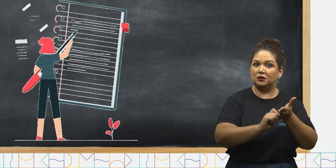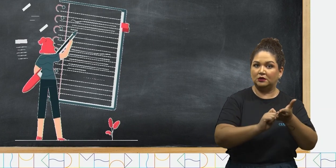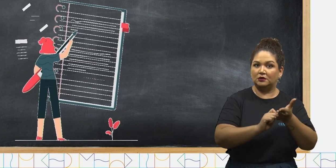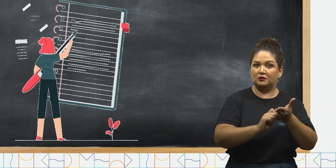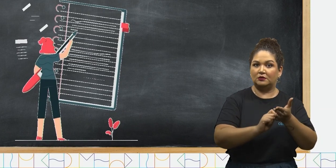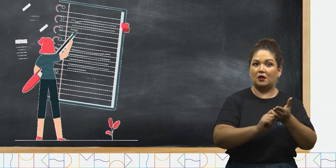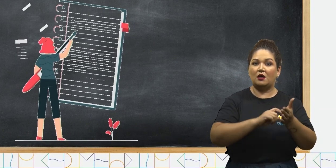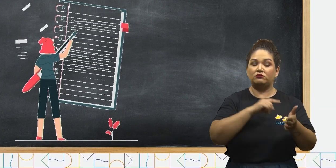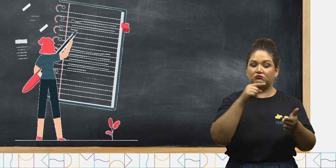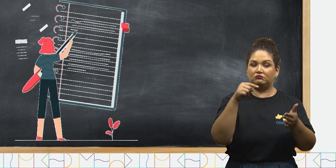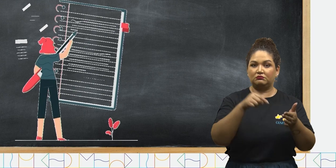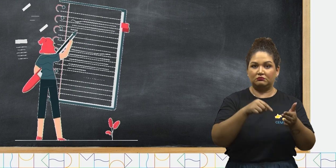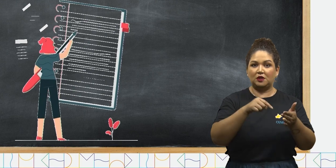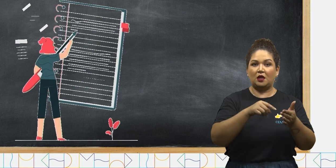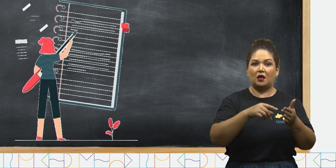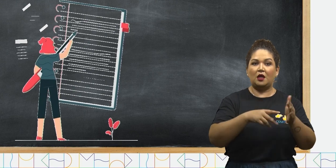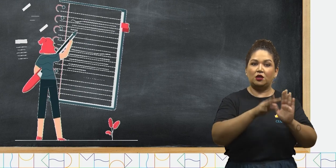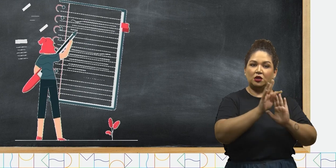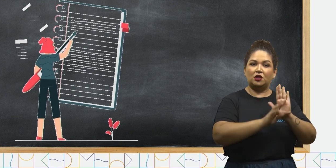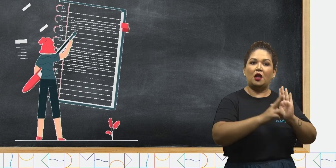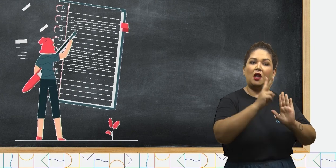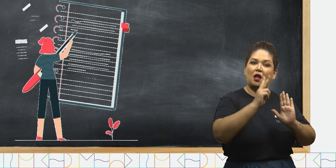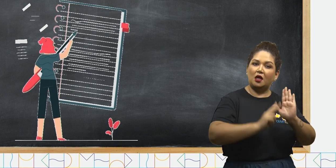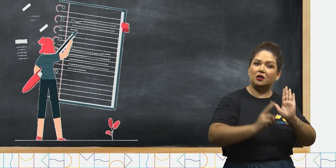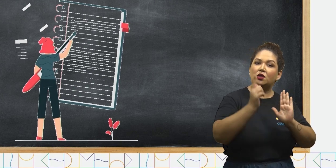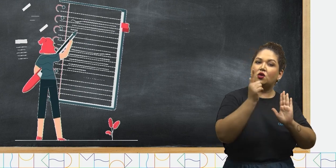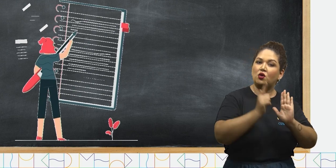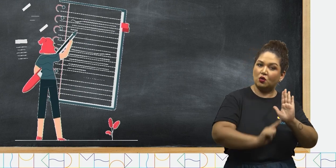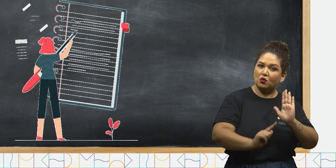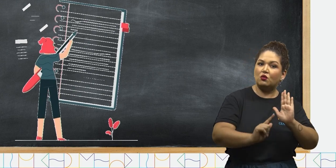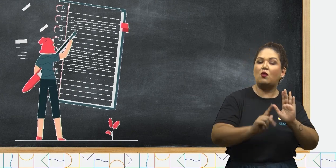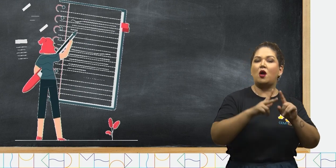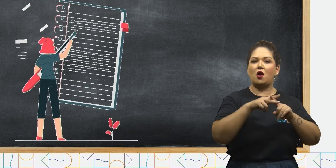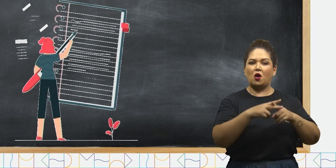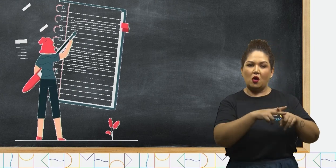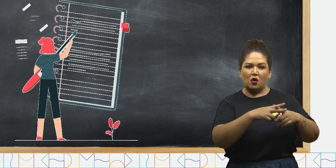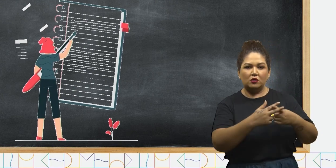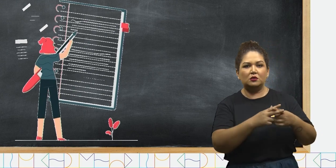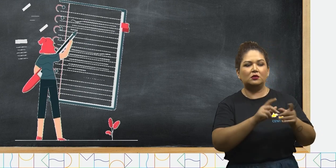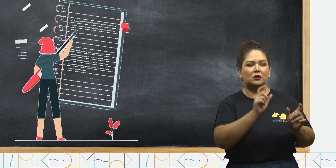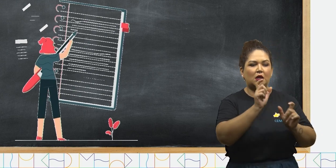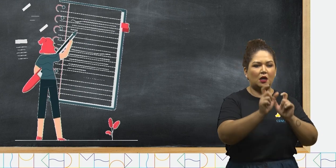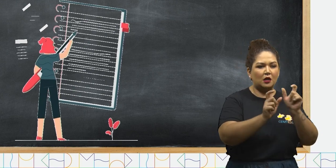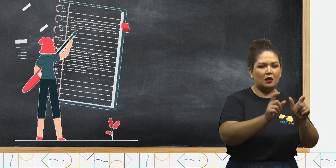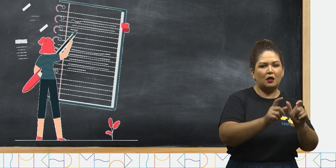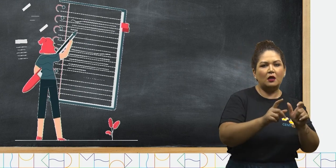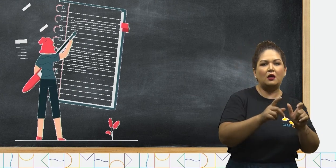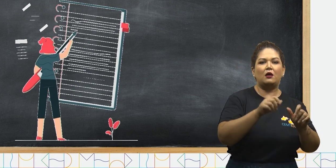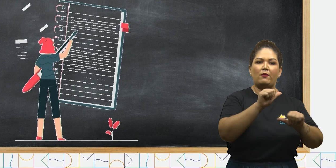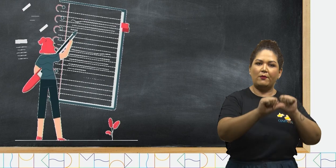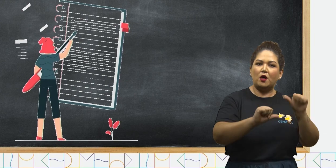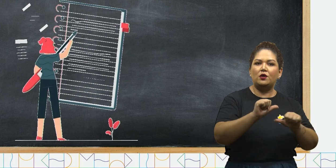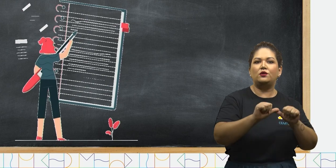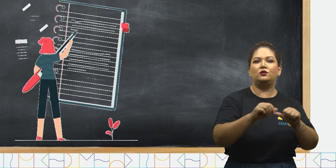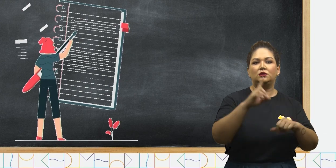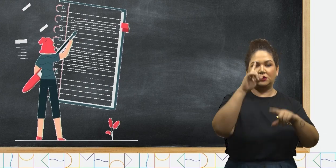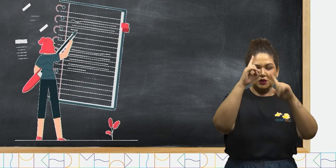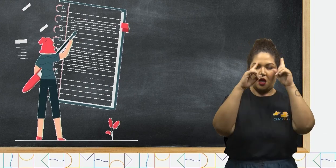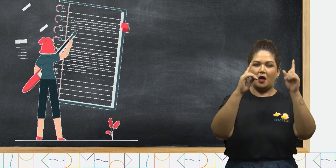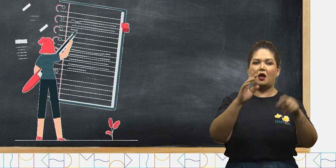da escrita, no qual há releitura, correções e aprimoramento de